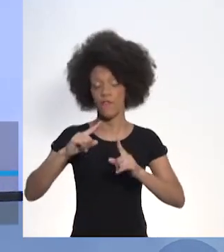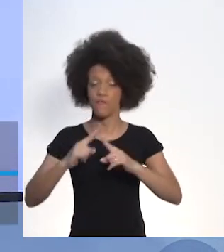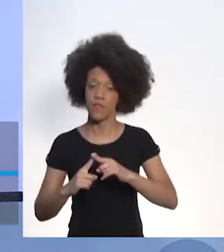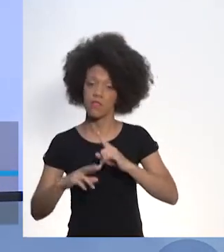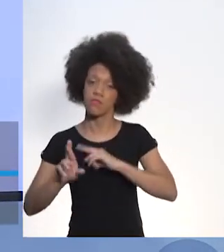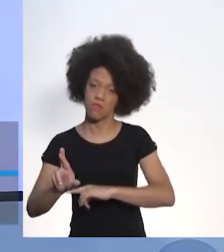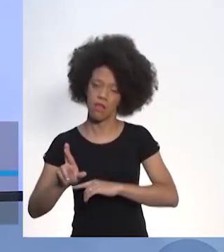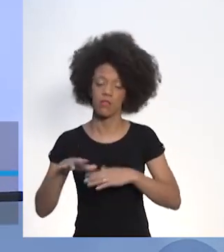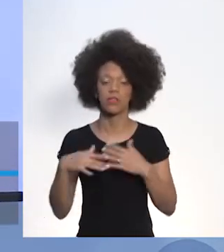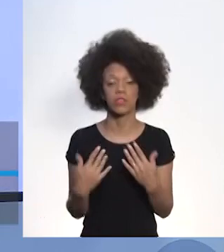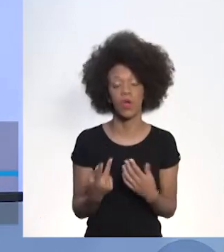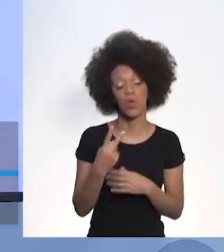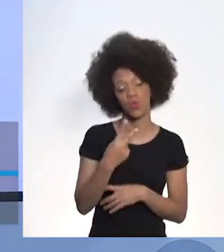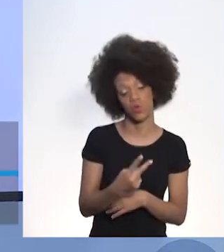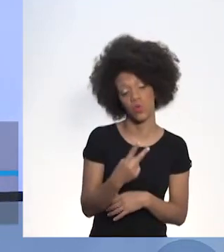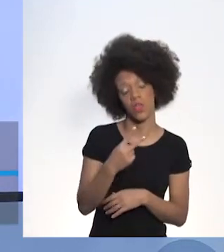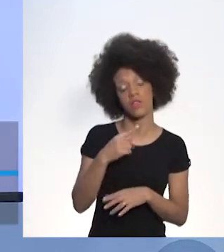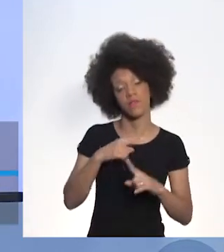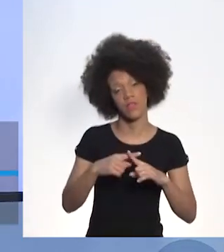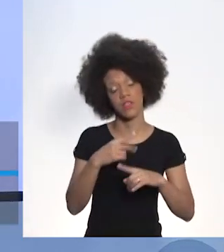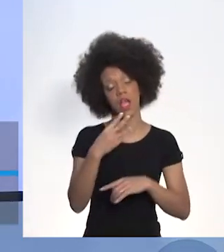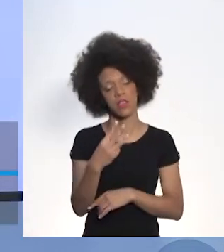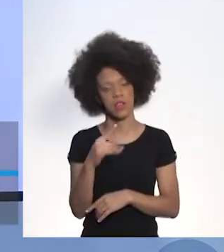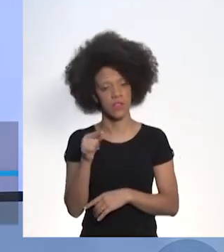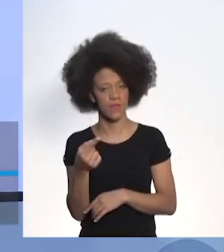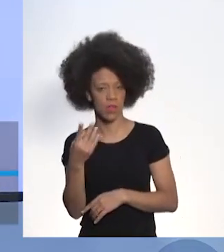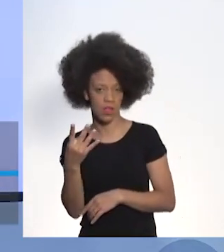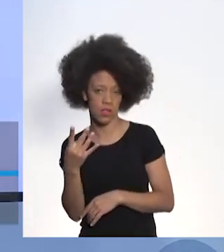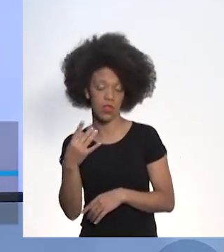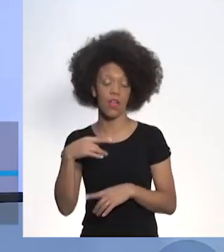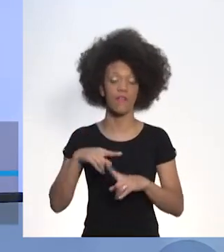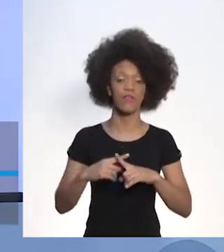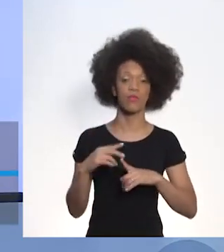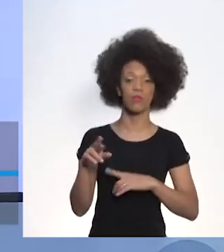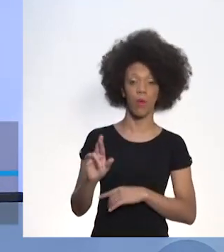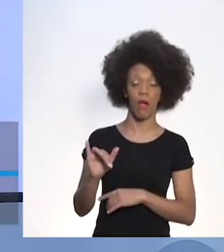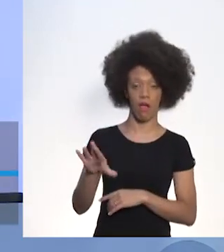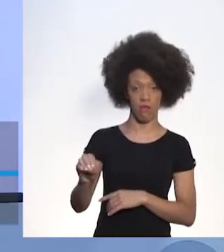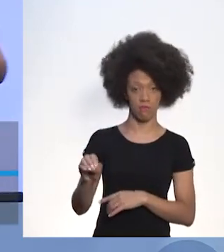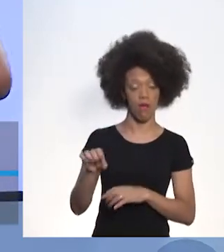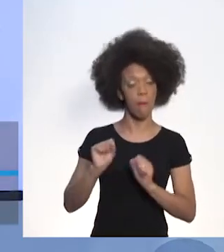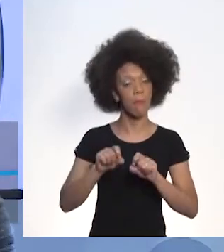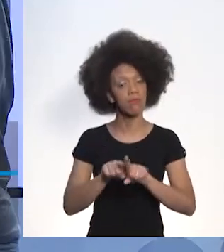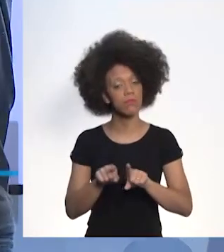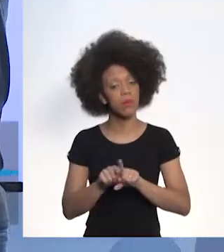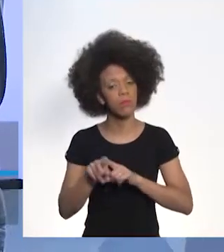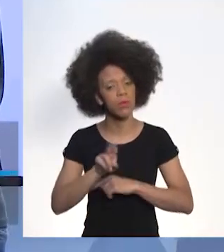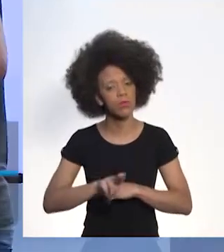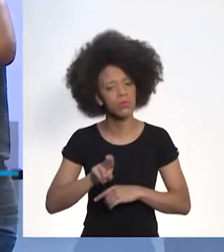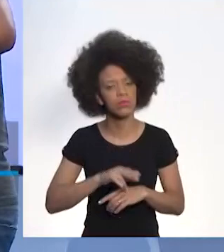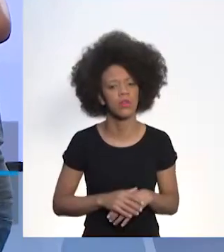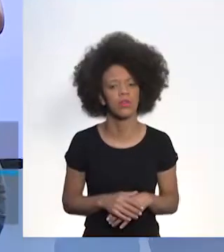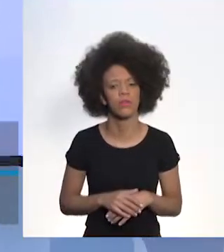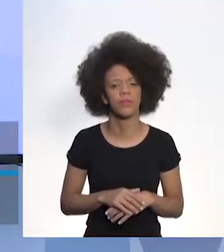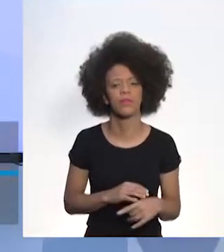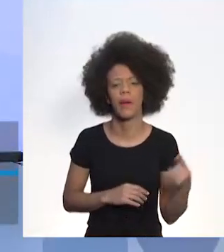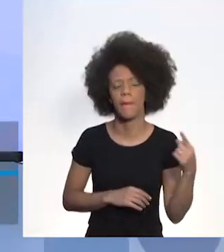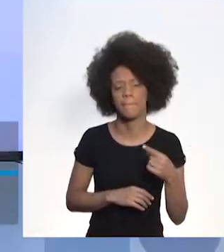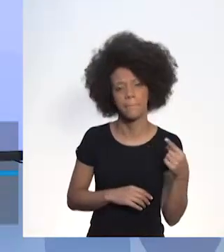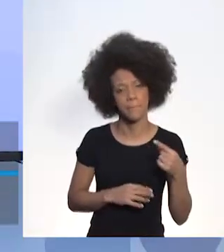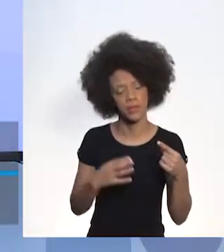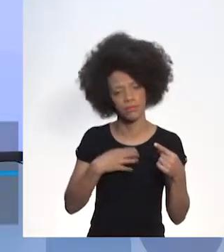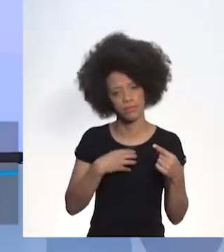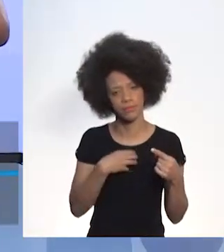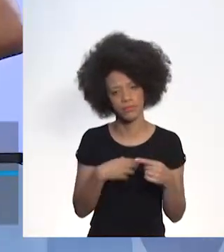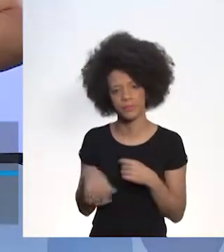vezes 3,14 aproximadamente, vezes o valor do raio. Você pode utilizar também, gente, ó, essa primeira formulazinha